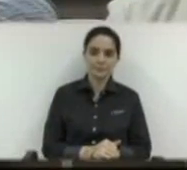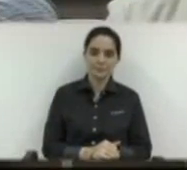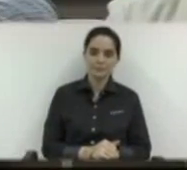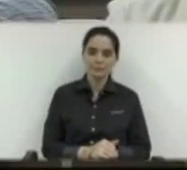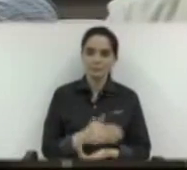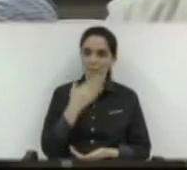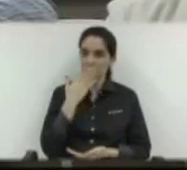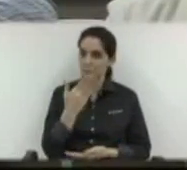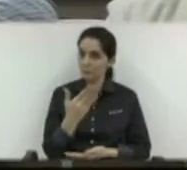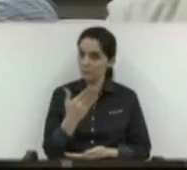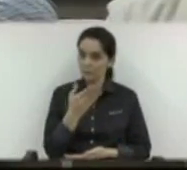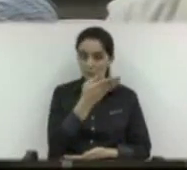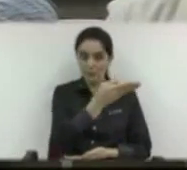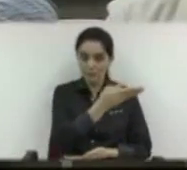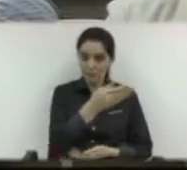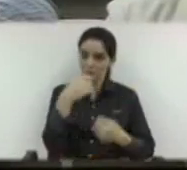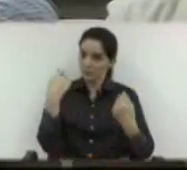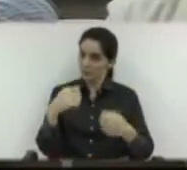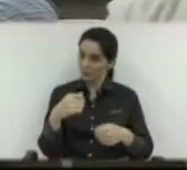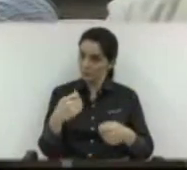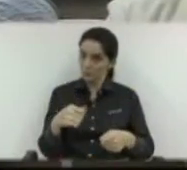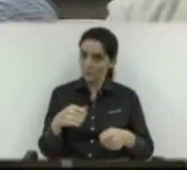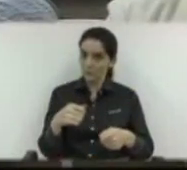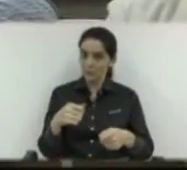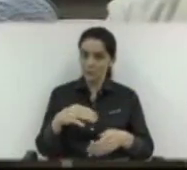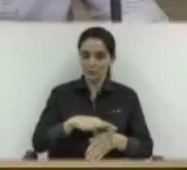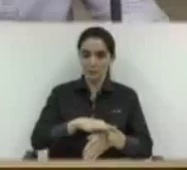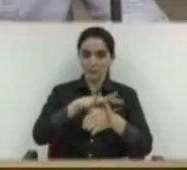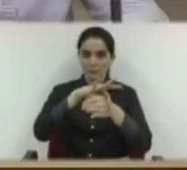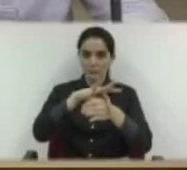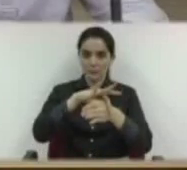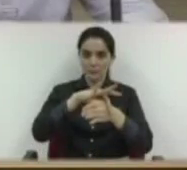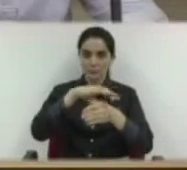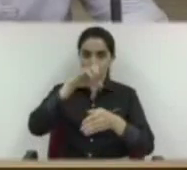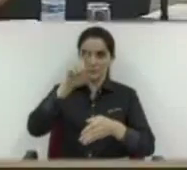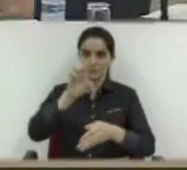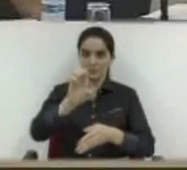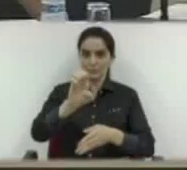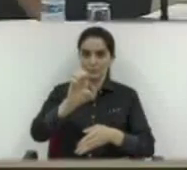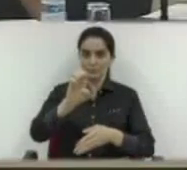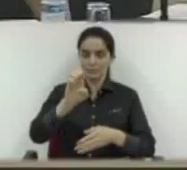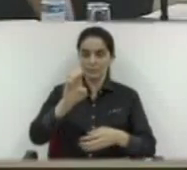O requerimento de Vossa Excelência tem que ser apreciado pelas lideranças. Vereador Zé da Mix?